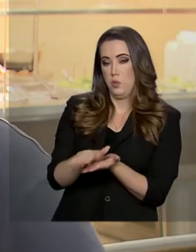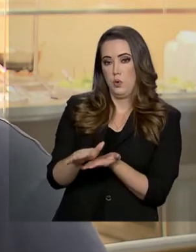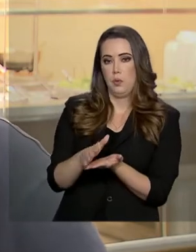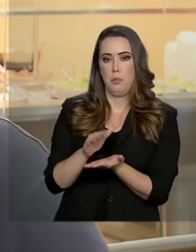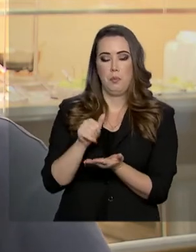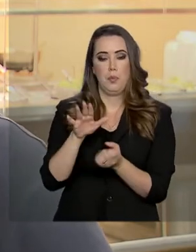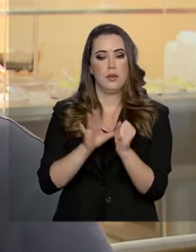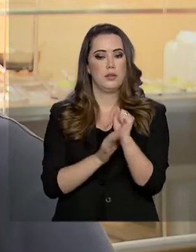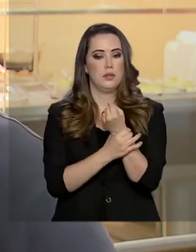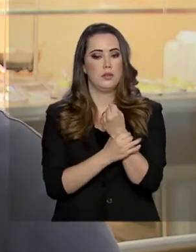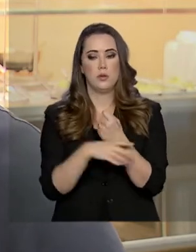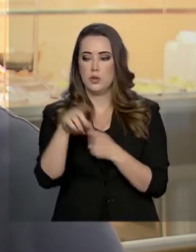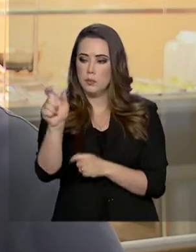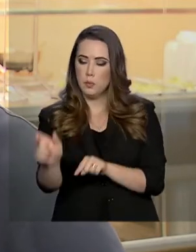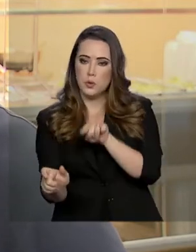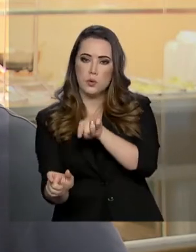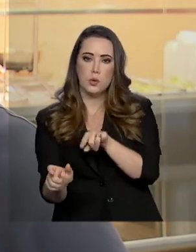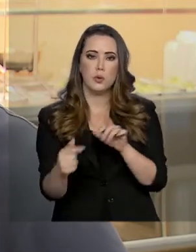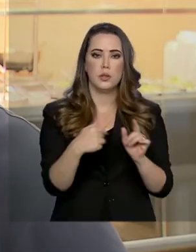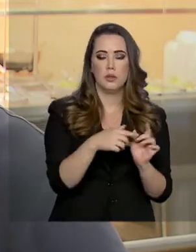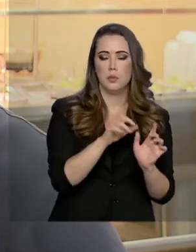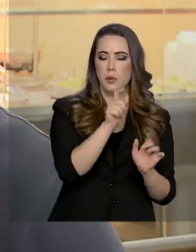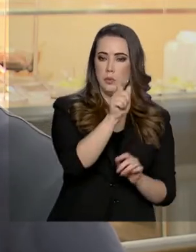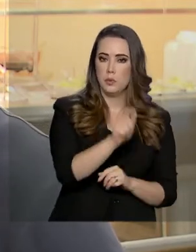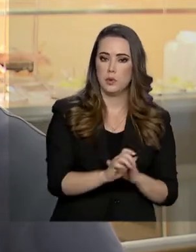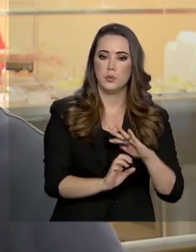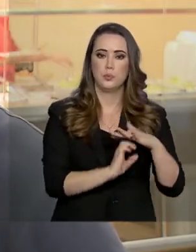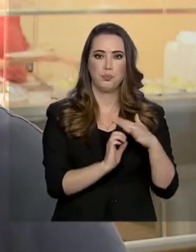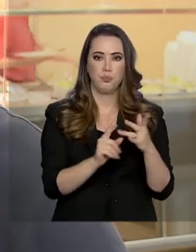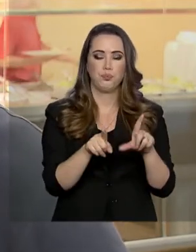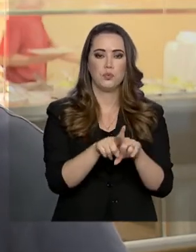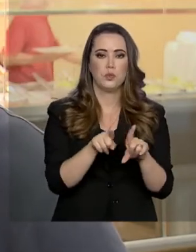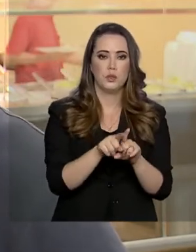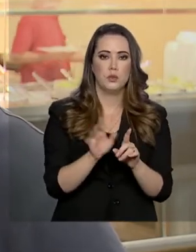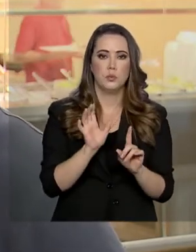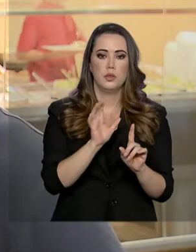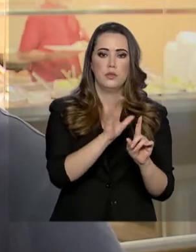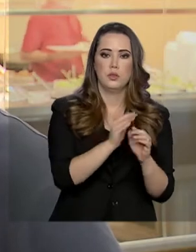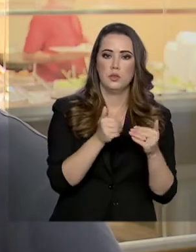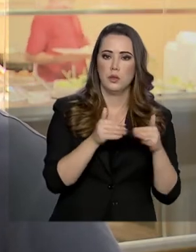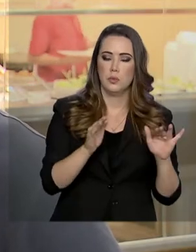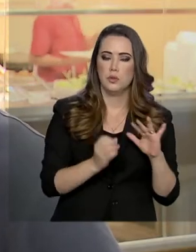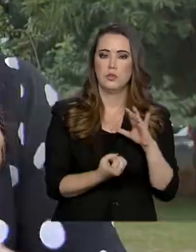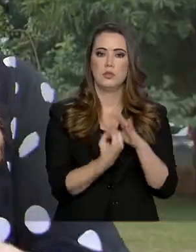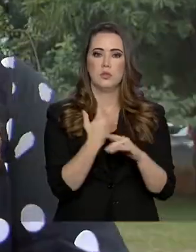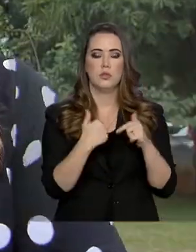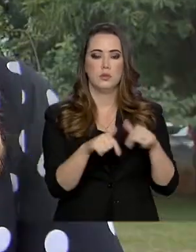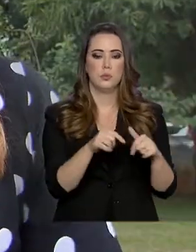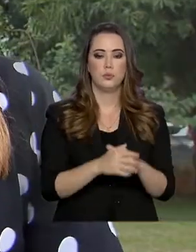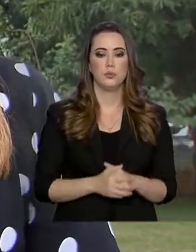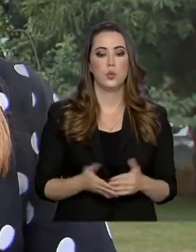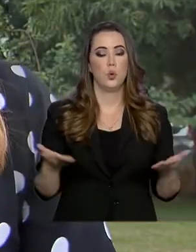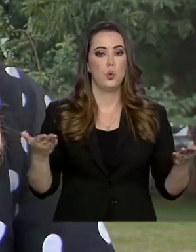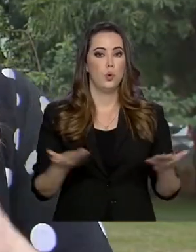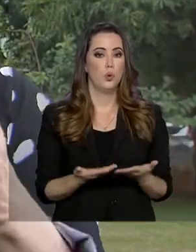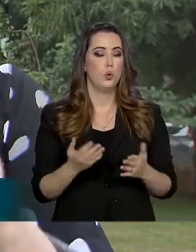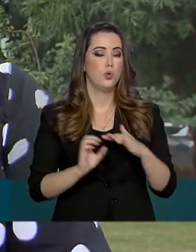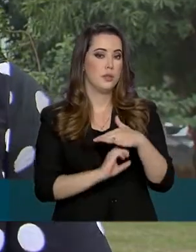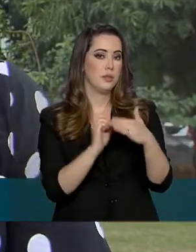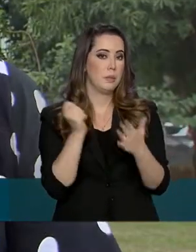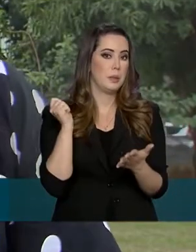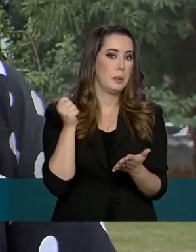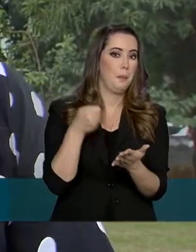mais segurança para o funcionário. Eu acredito que também teria reflexo na abertura de postos de trabalho. Hoje as empresas pagam